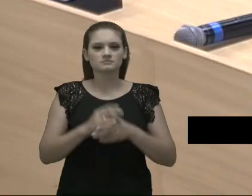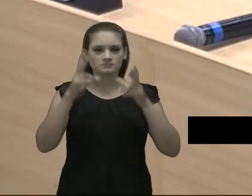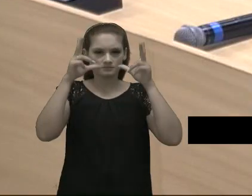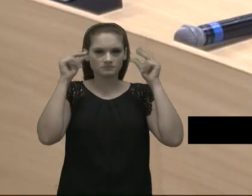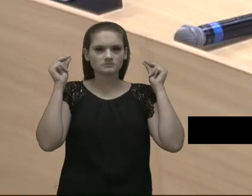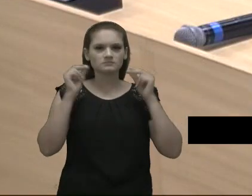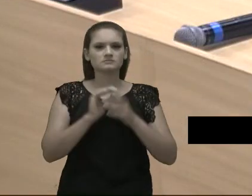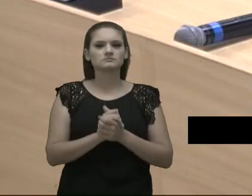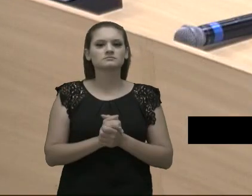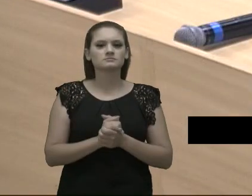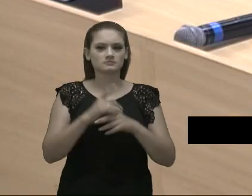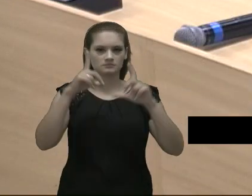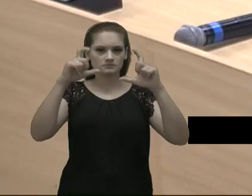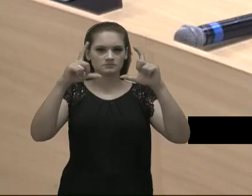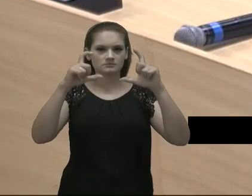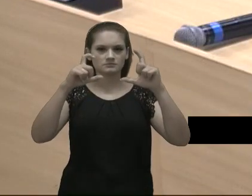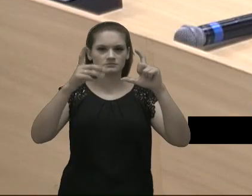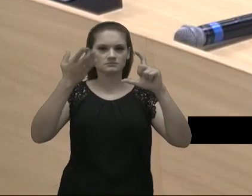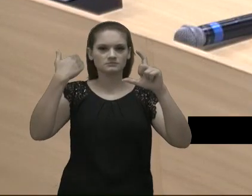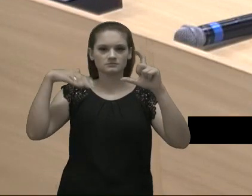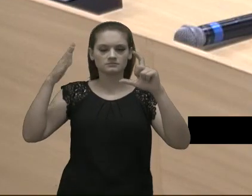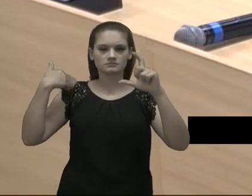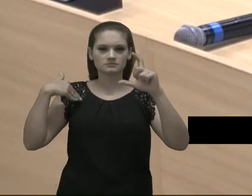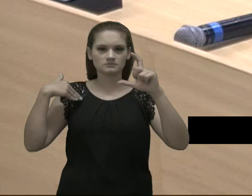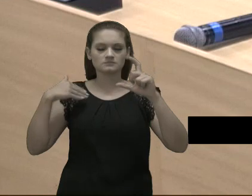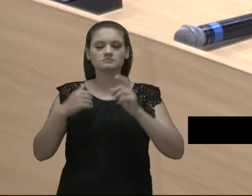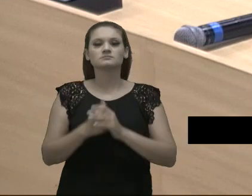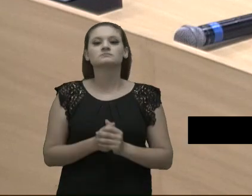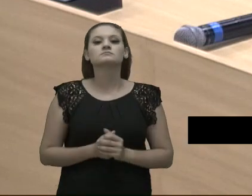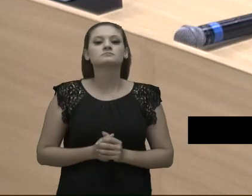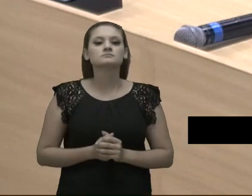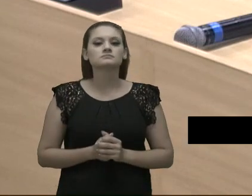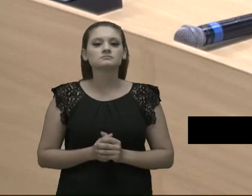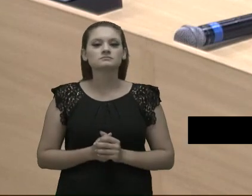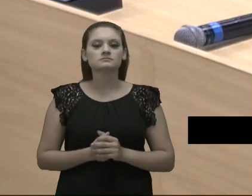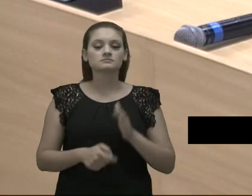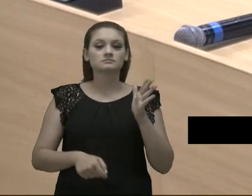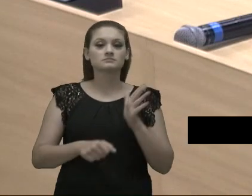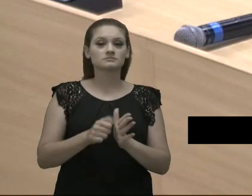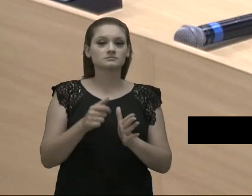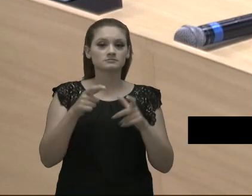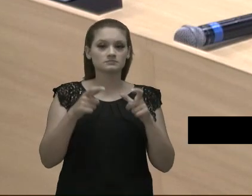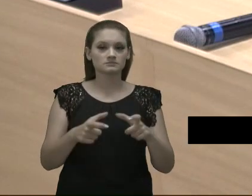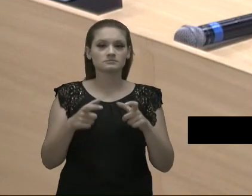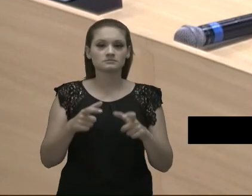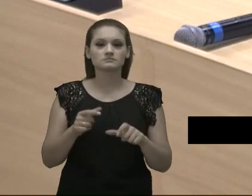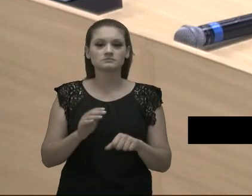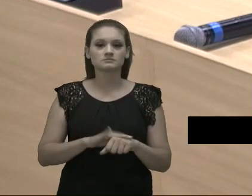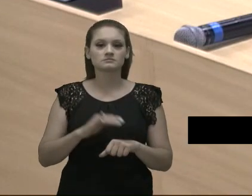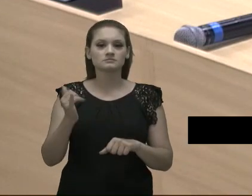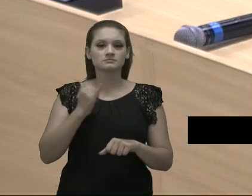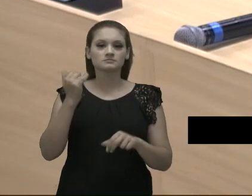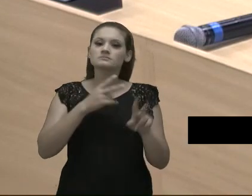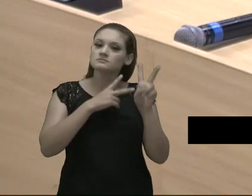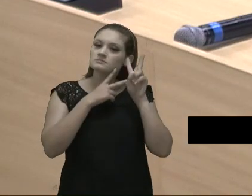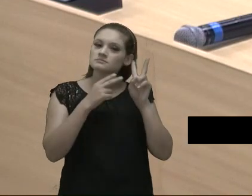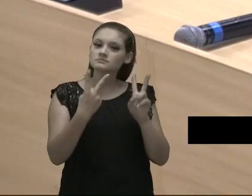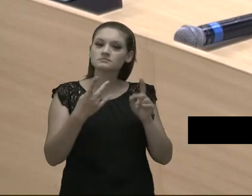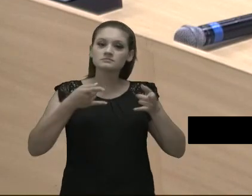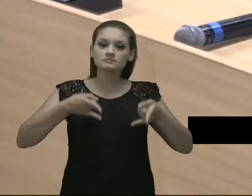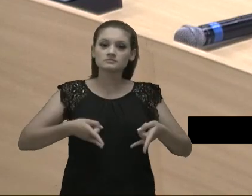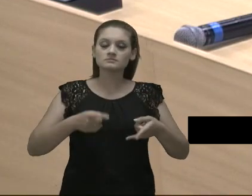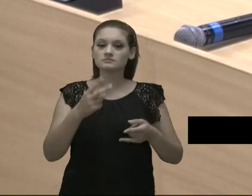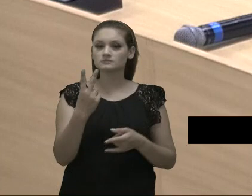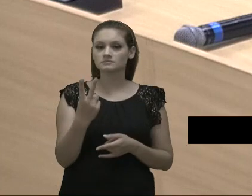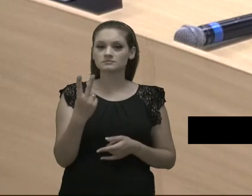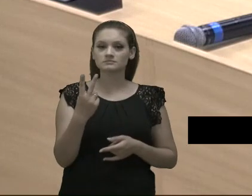te falando da enfermagem também. Eu tenho foto de como era o conforto da enfermagem. foi o primeiro lugar que eu priorizei, porque eles dormiam em duas camas, tinham duas